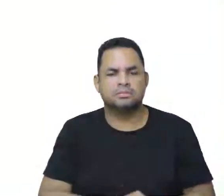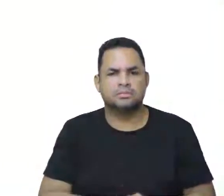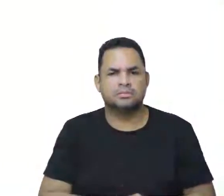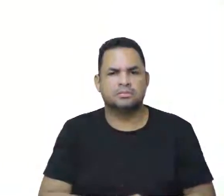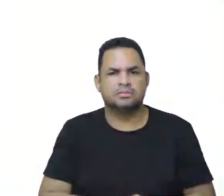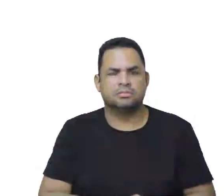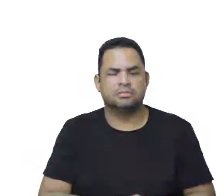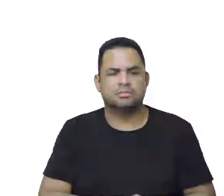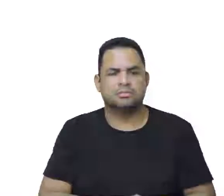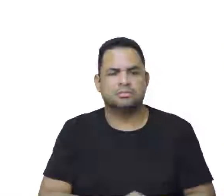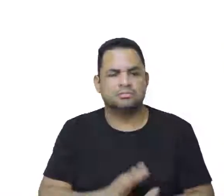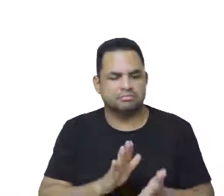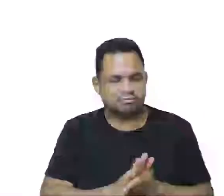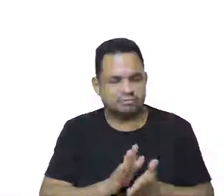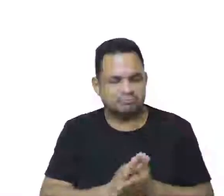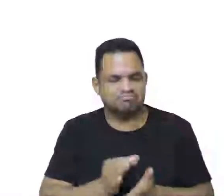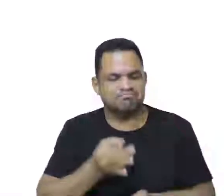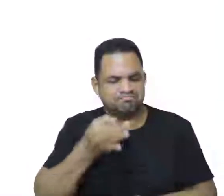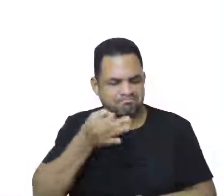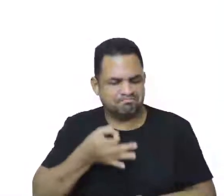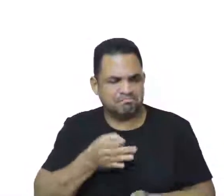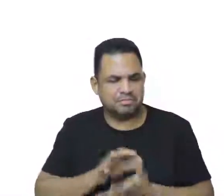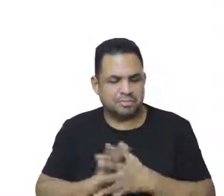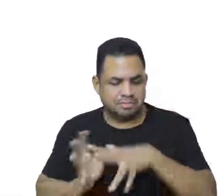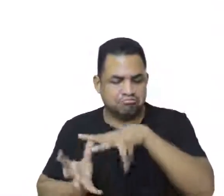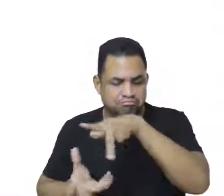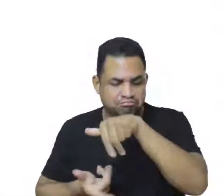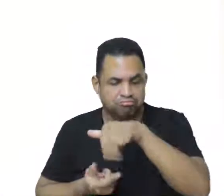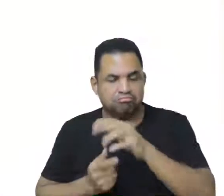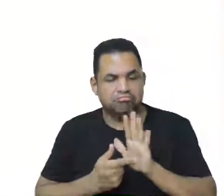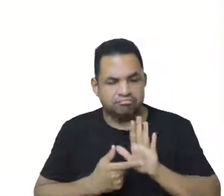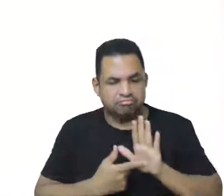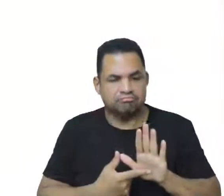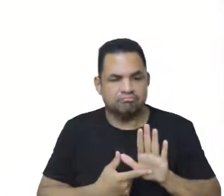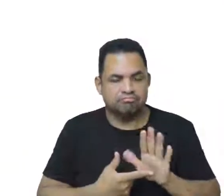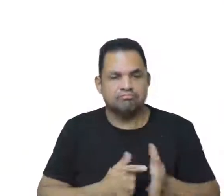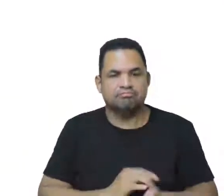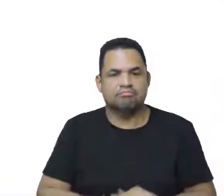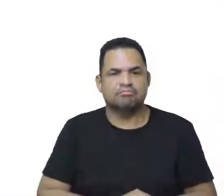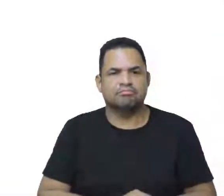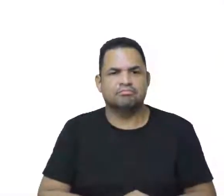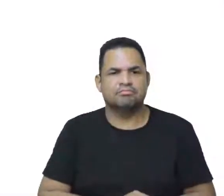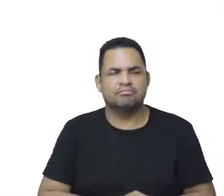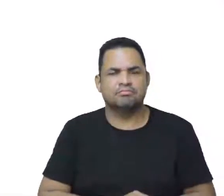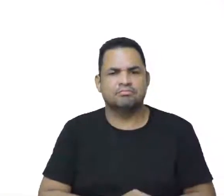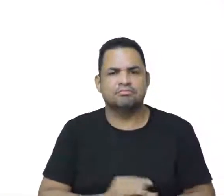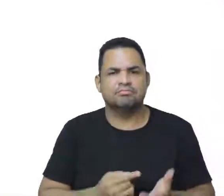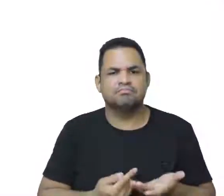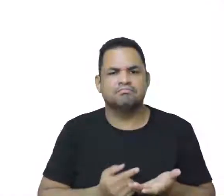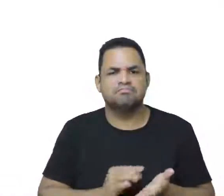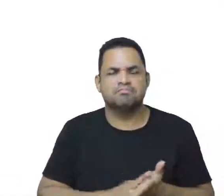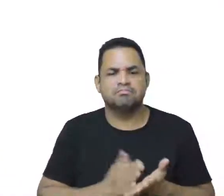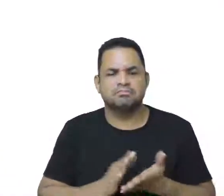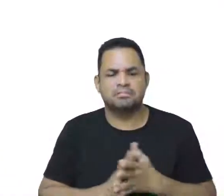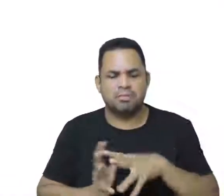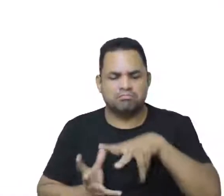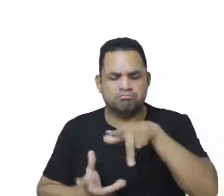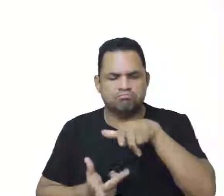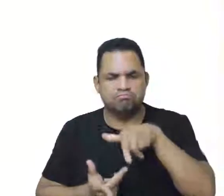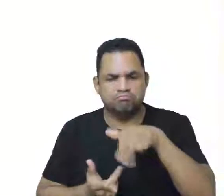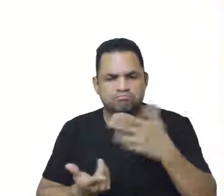tá? Parabéns, você acertou, representa o planeta. Que ótimo. Portanto, está mostrando que o planeta